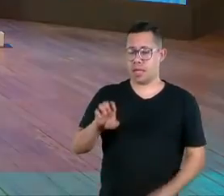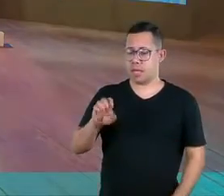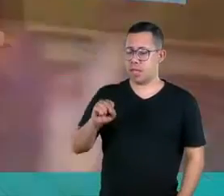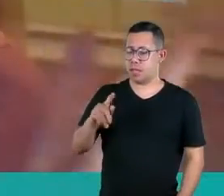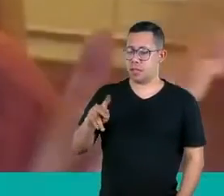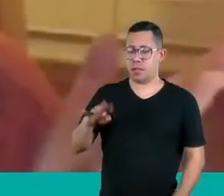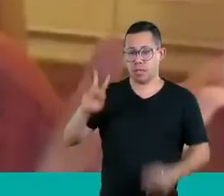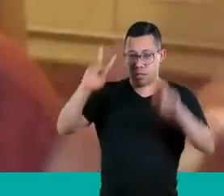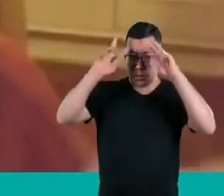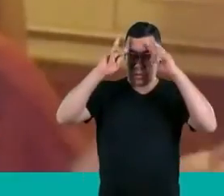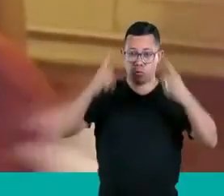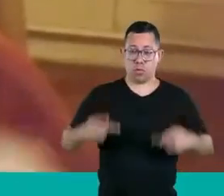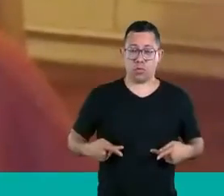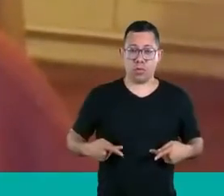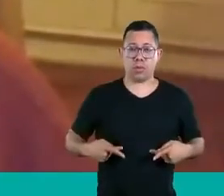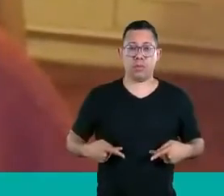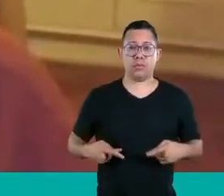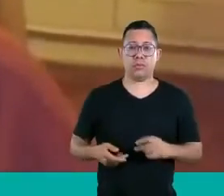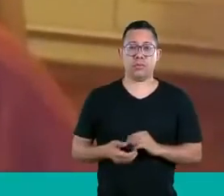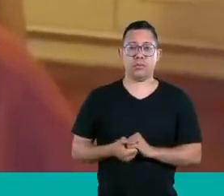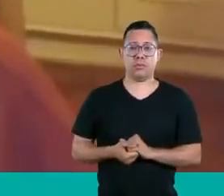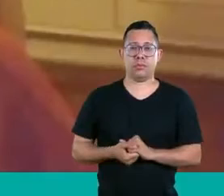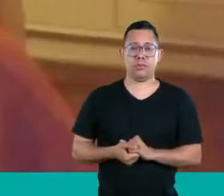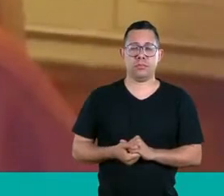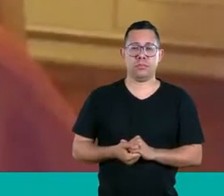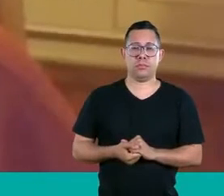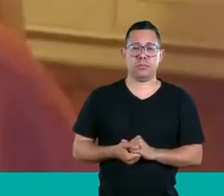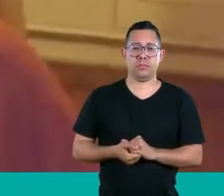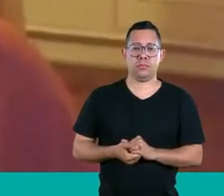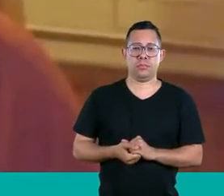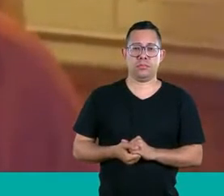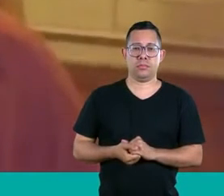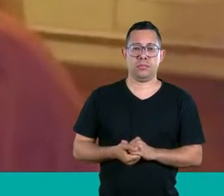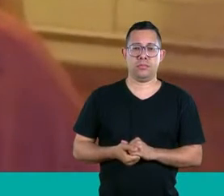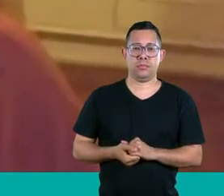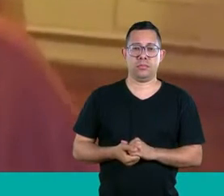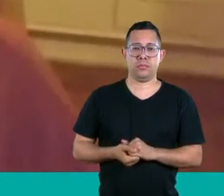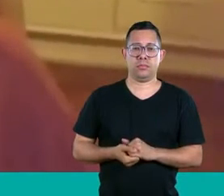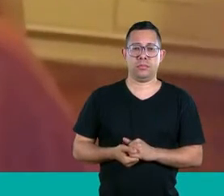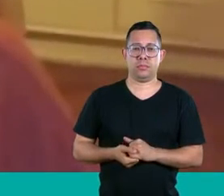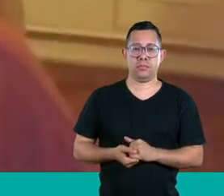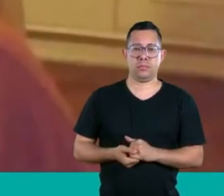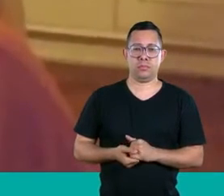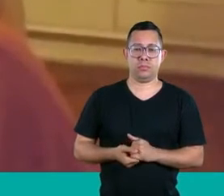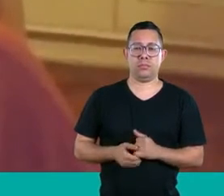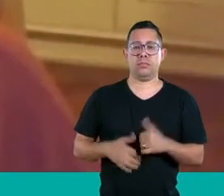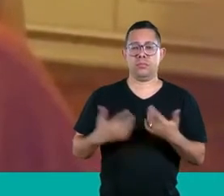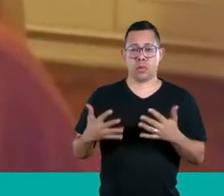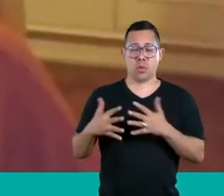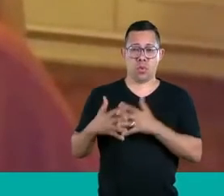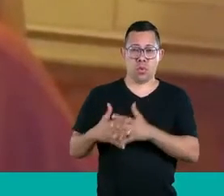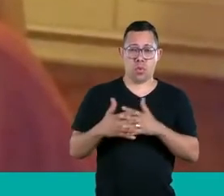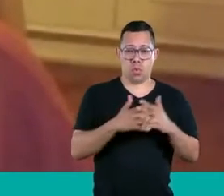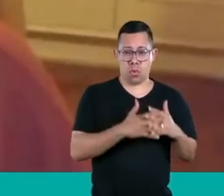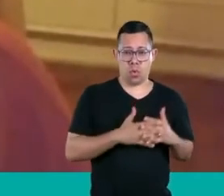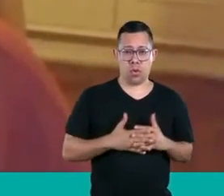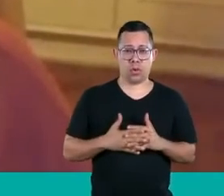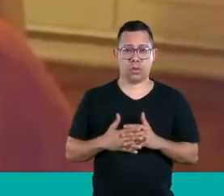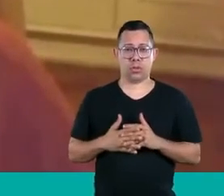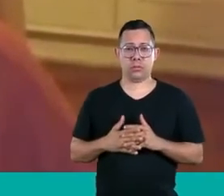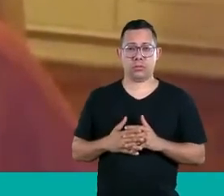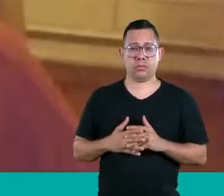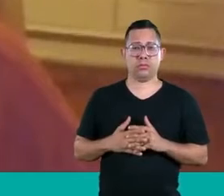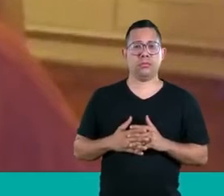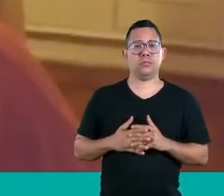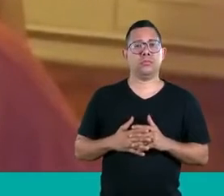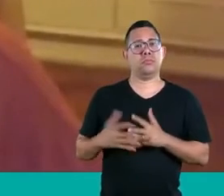homo sapiens, demens, como diz Mohan. A complexidade